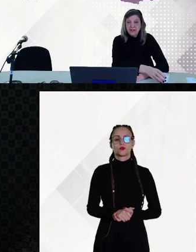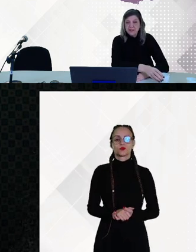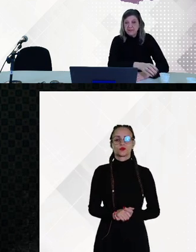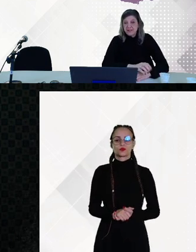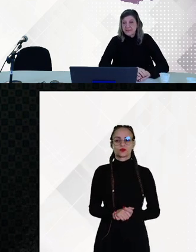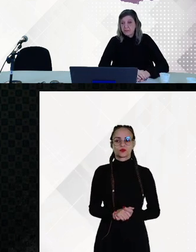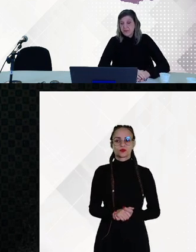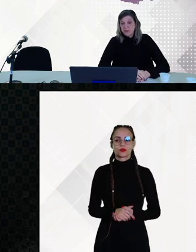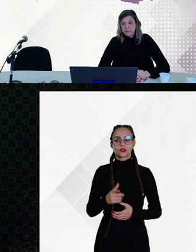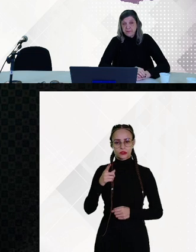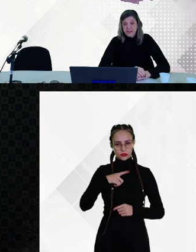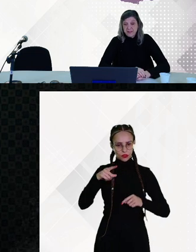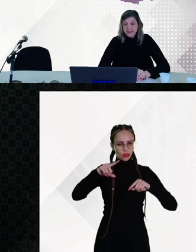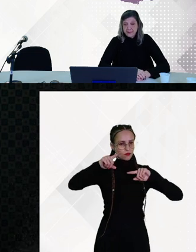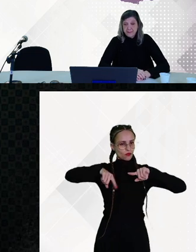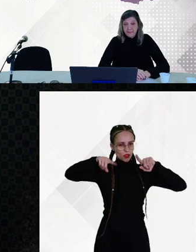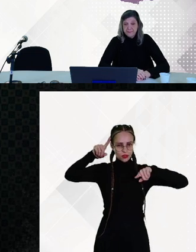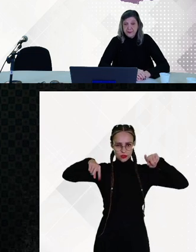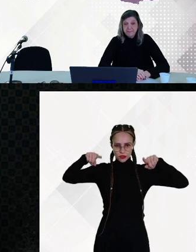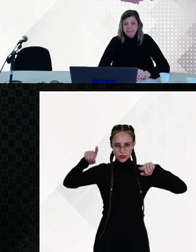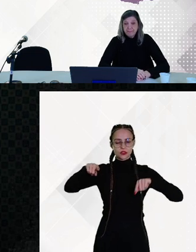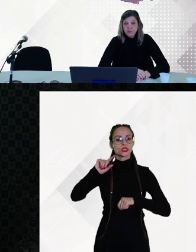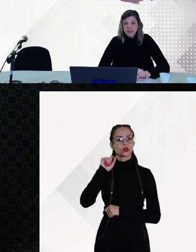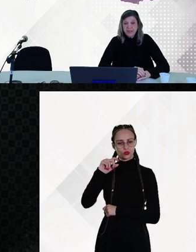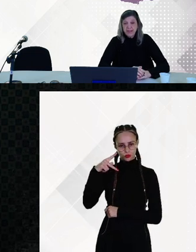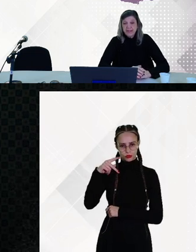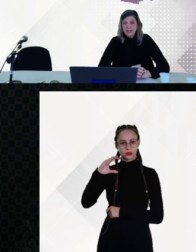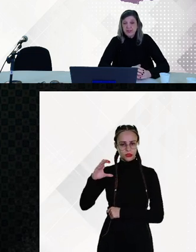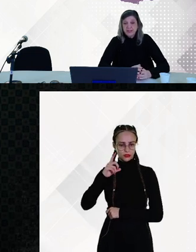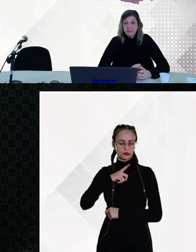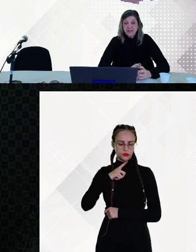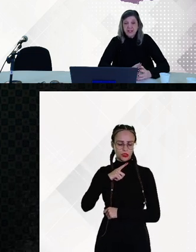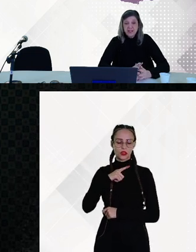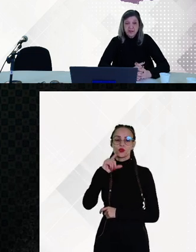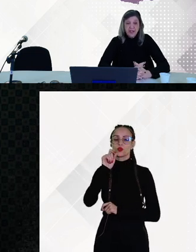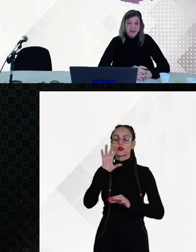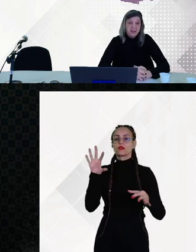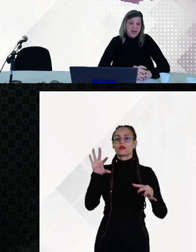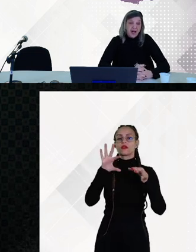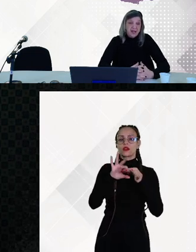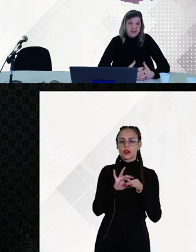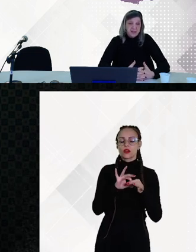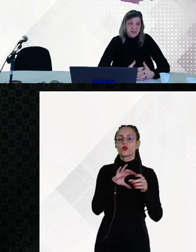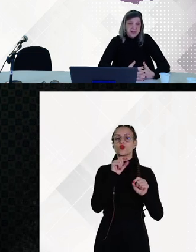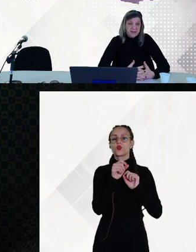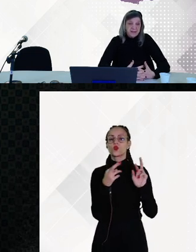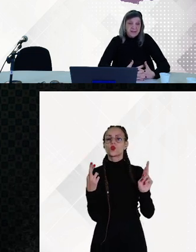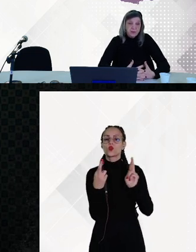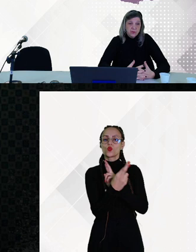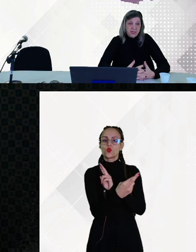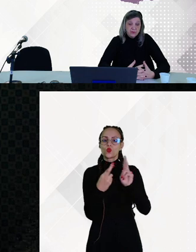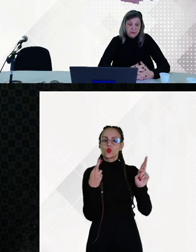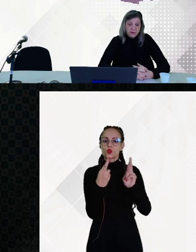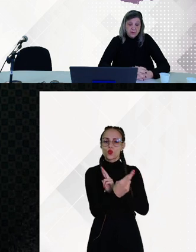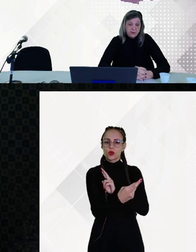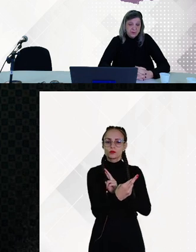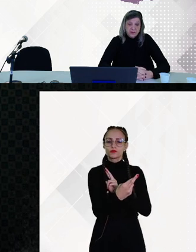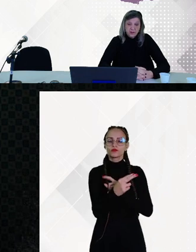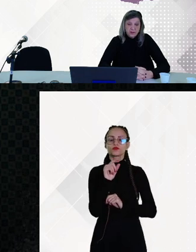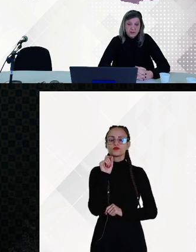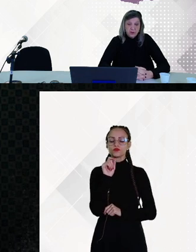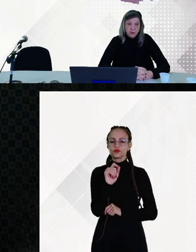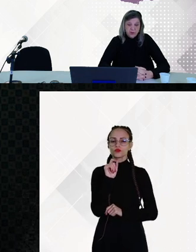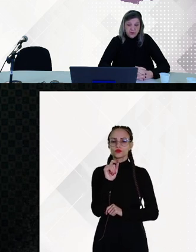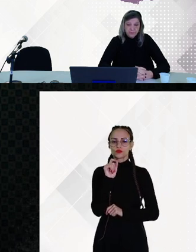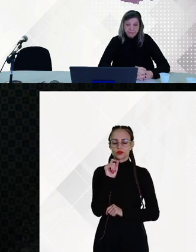Há uma grande variação nas formas da paralisia cerebral, né? E ela está diretamente relacionada à extensão